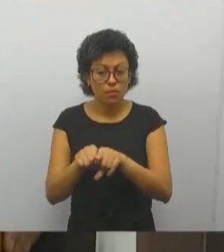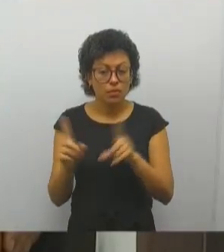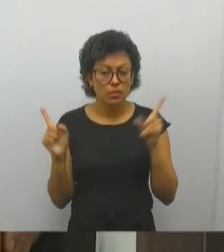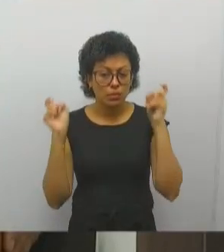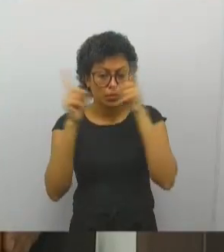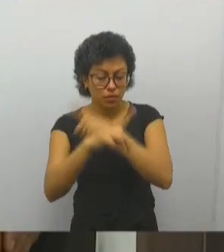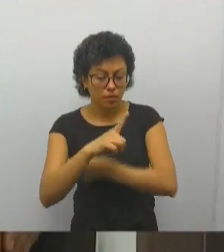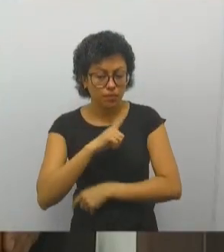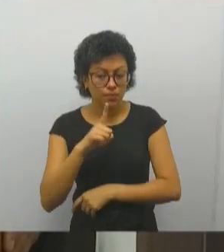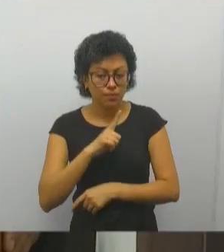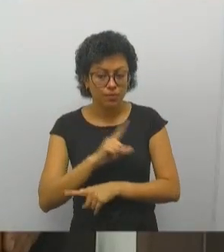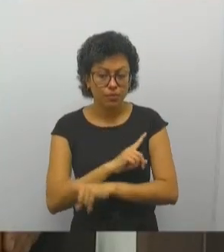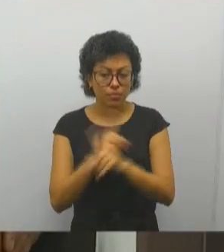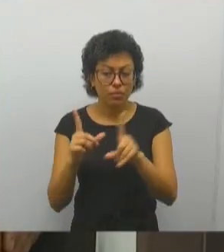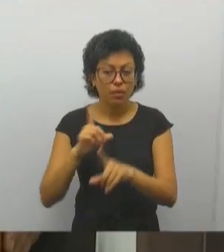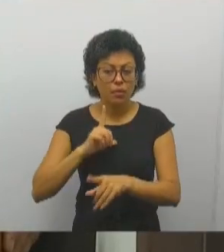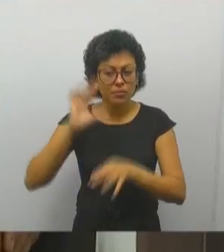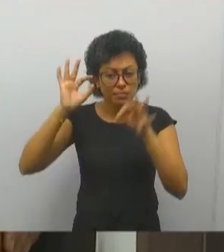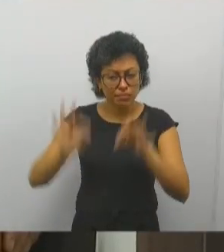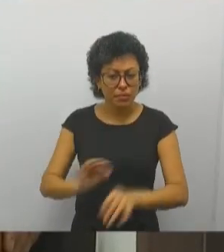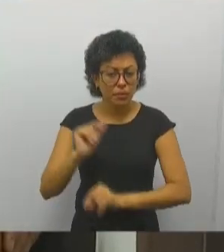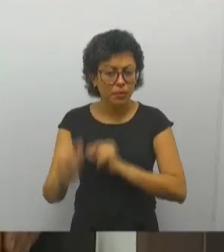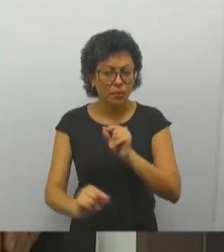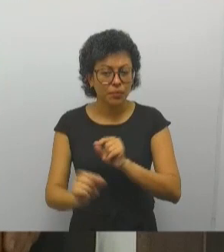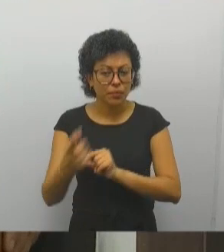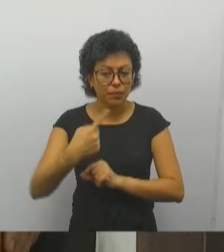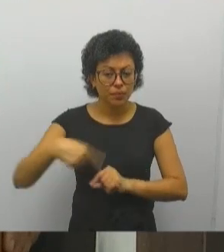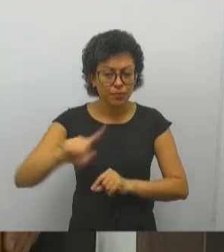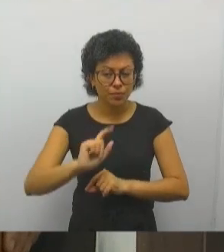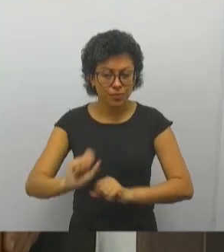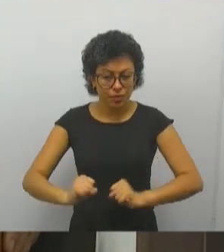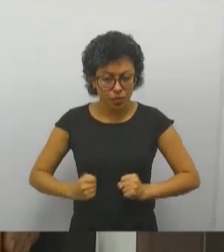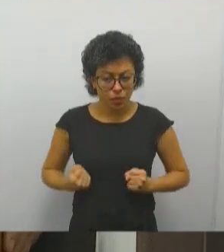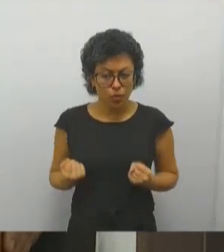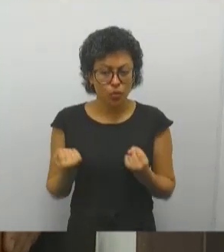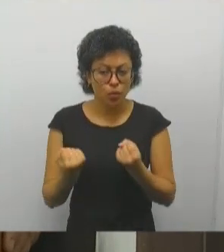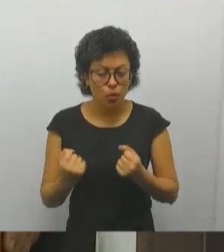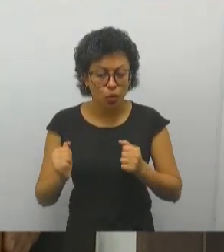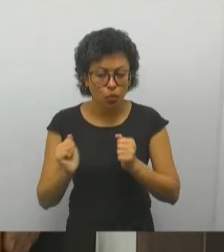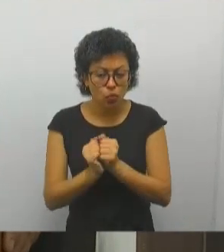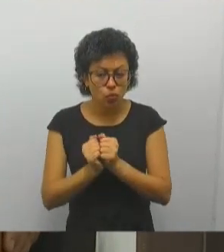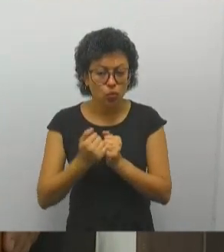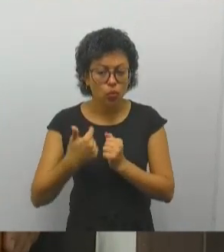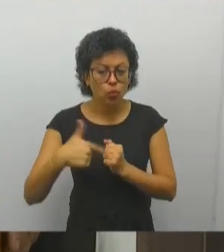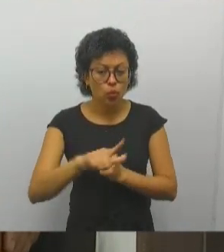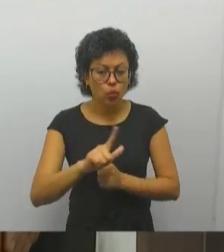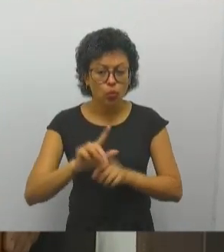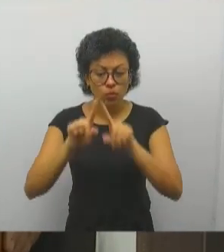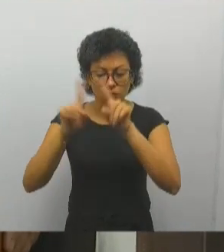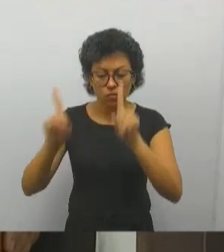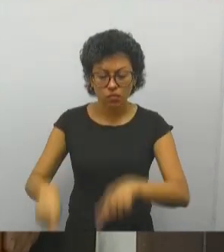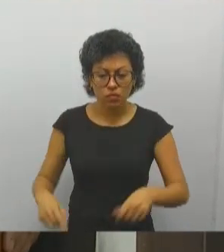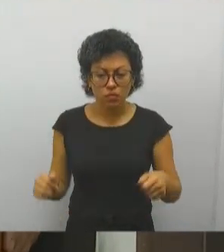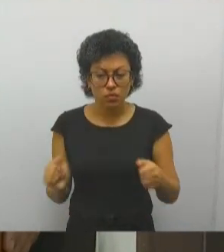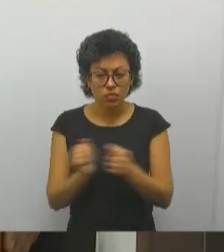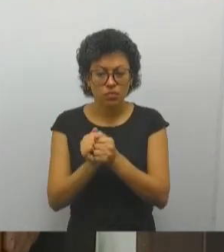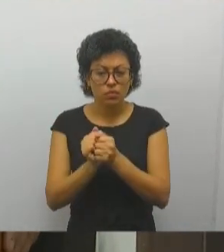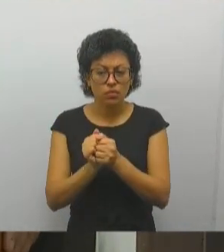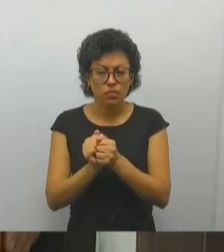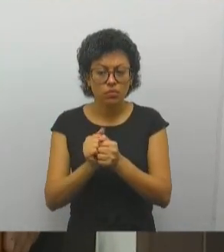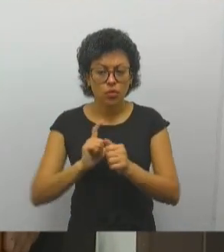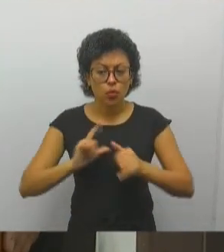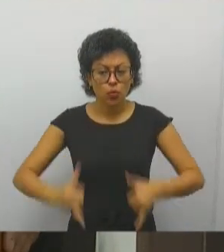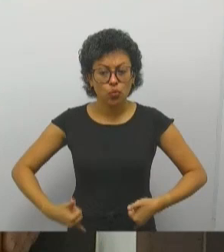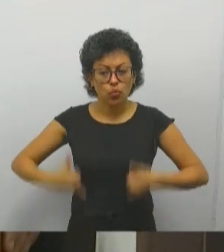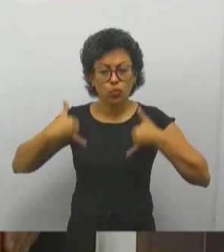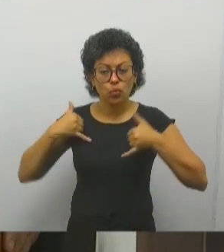dificuldade mas a gente tem a certeza que o nosso esforço junto com os nossos servidores públicos que eu tenho